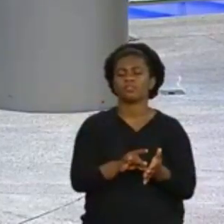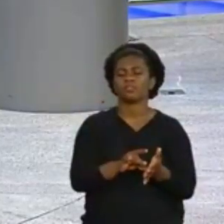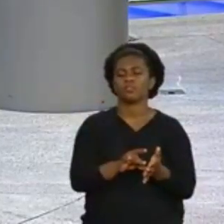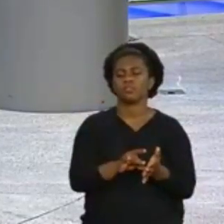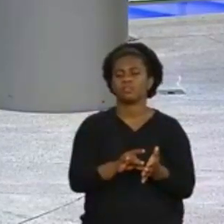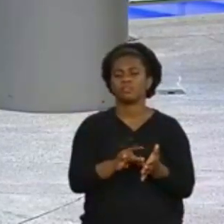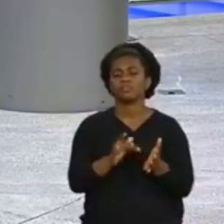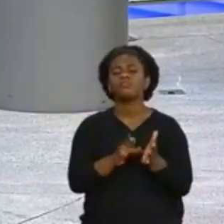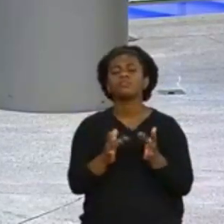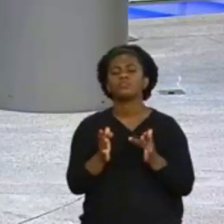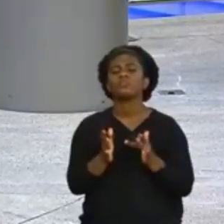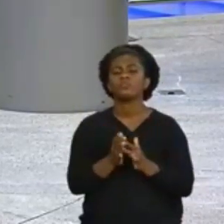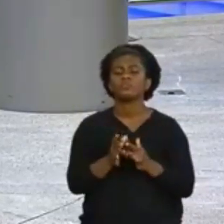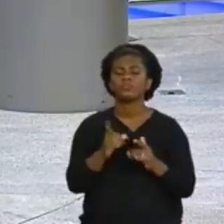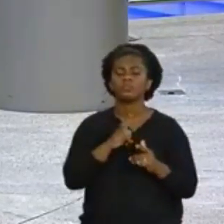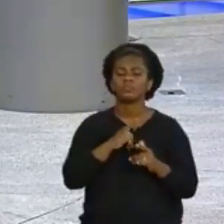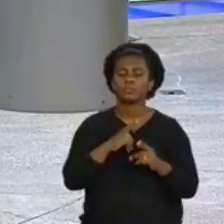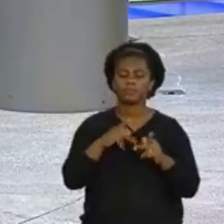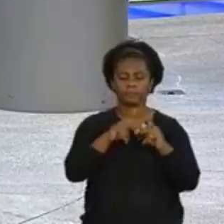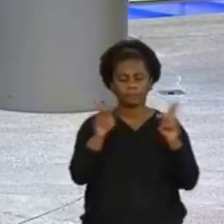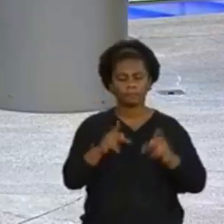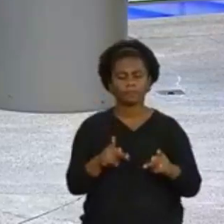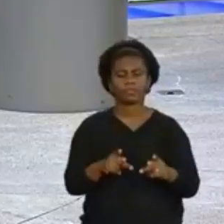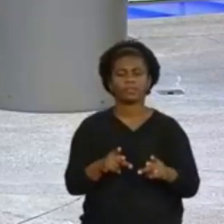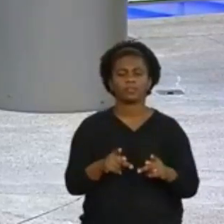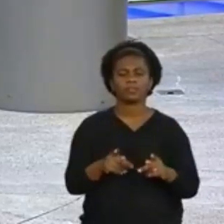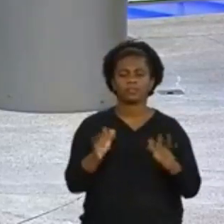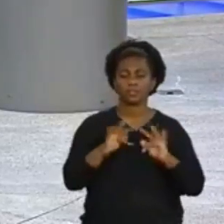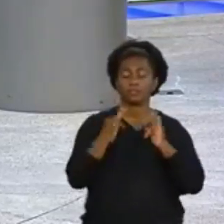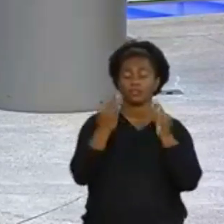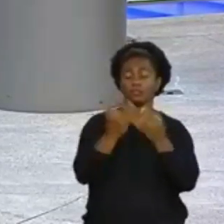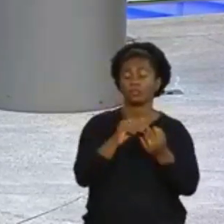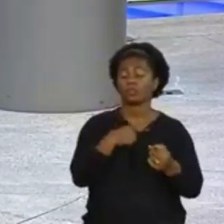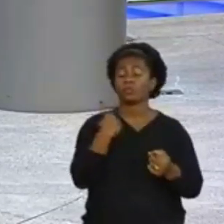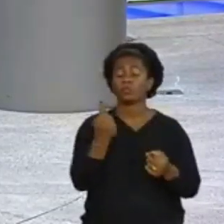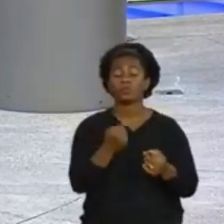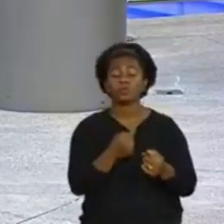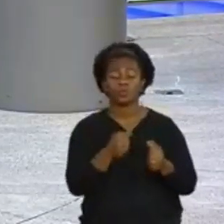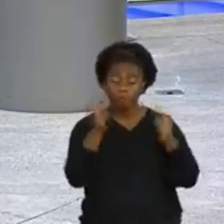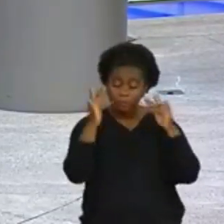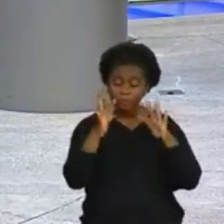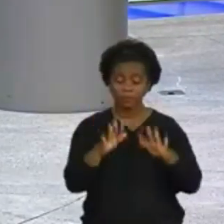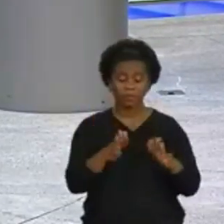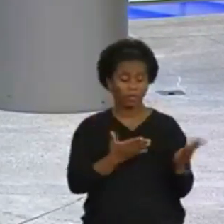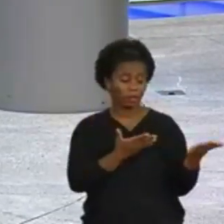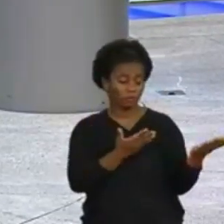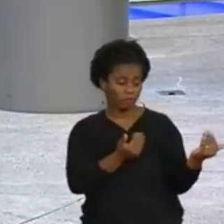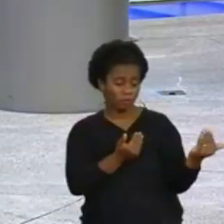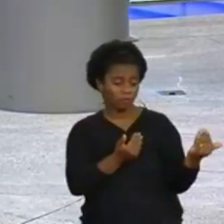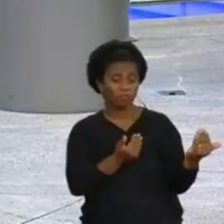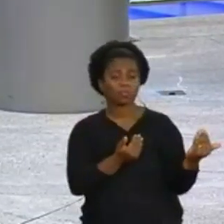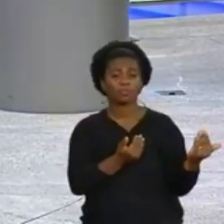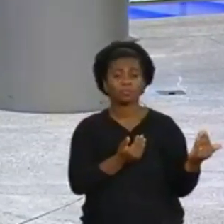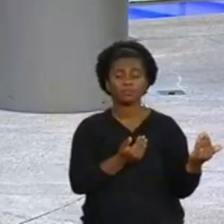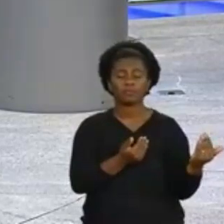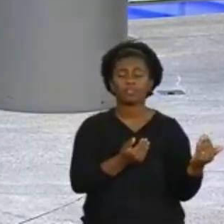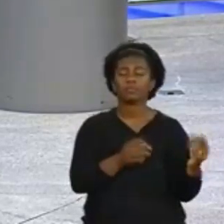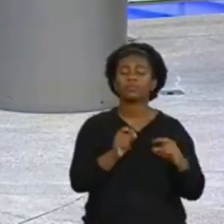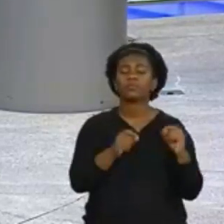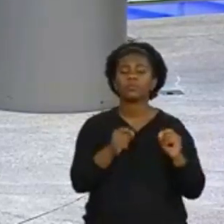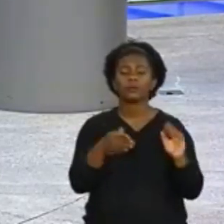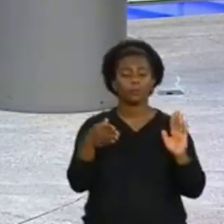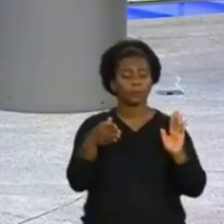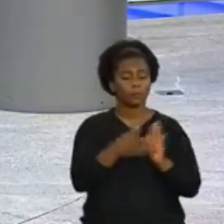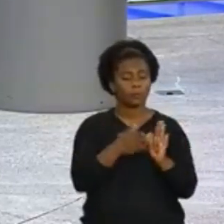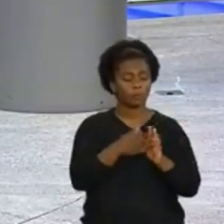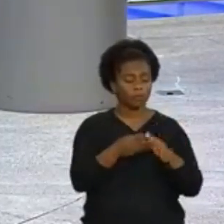Nós abençoamos os jovens que já colocaram na sacola seus votos, aqueles jovens que trouxeram agora, meu